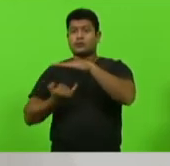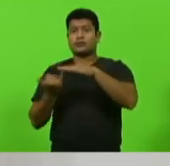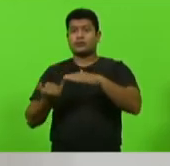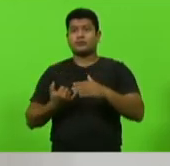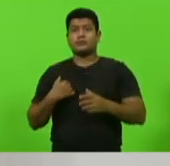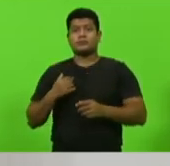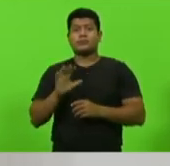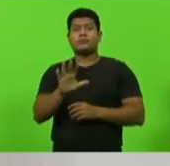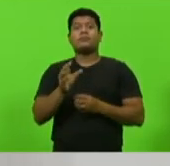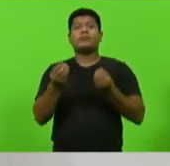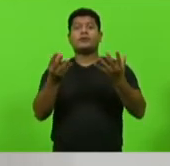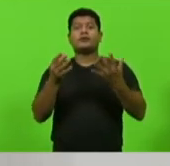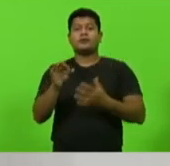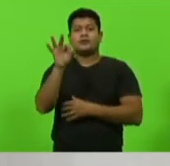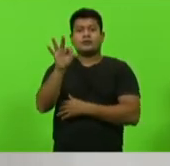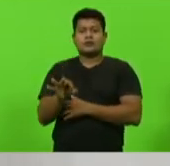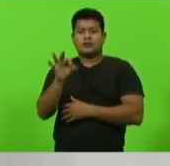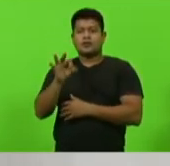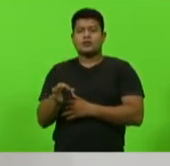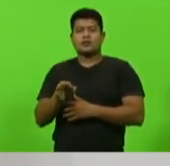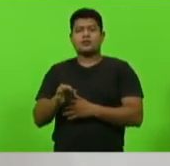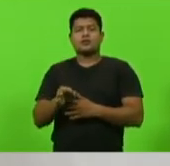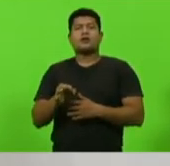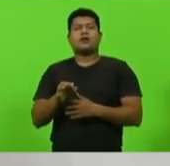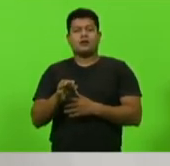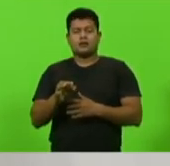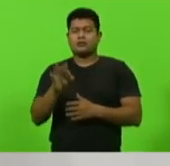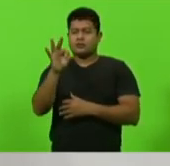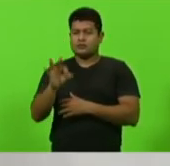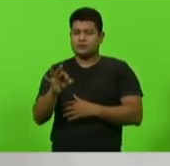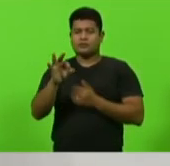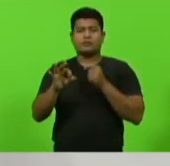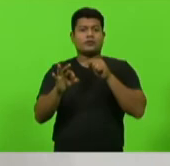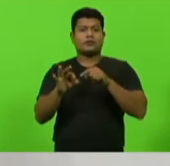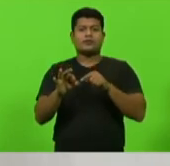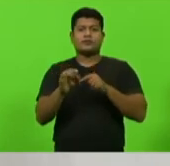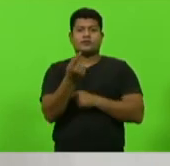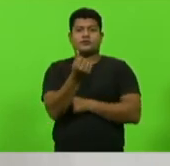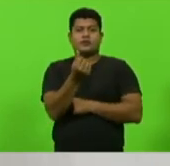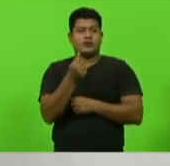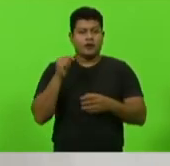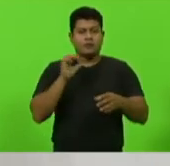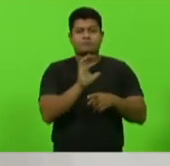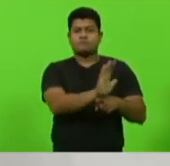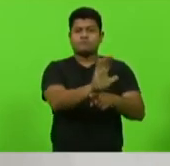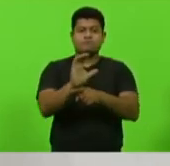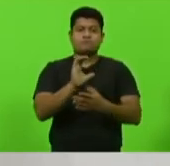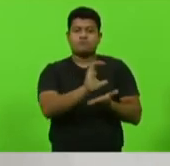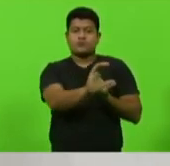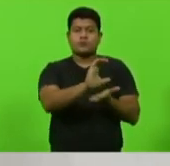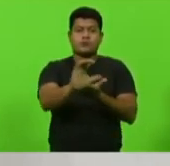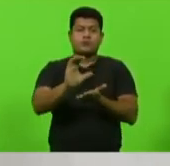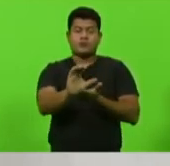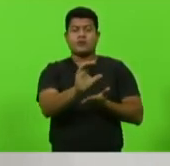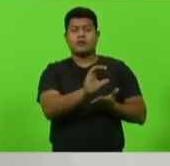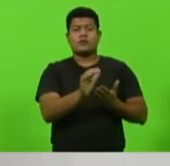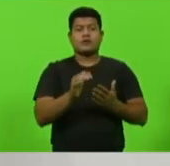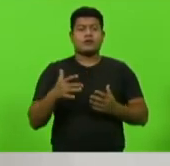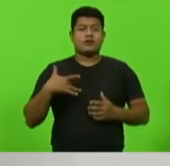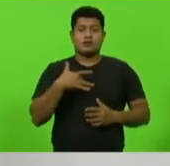royalties ficassem aqui para ser investido na saúde e na educação. Estamos perdendo até nisso. Infelizmente,